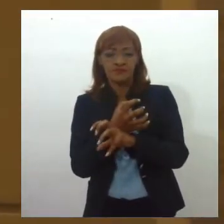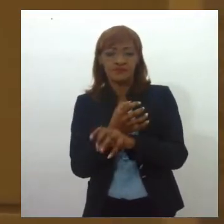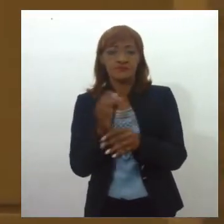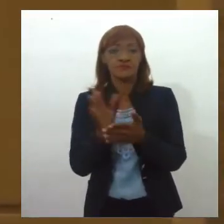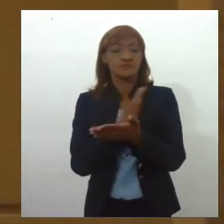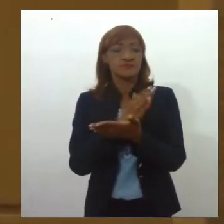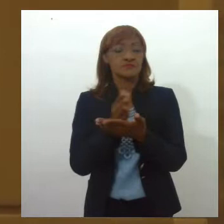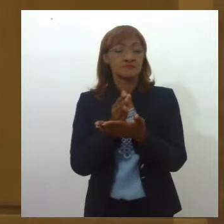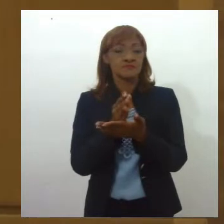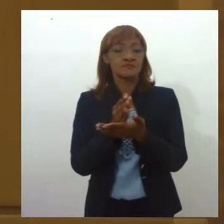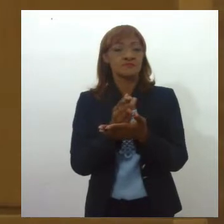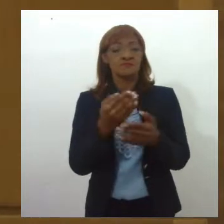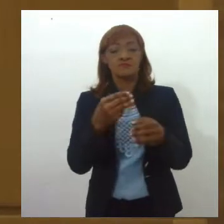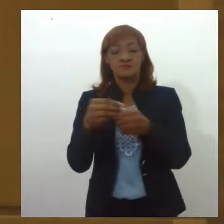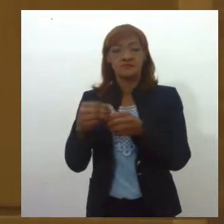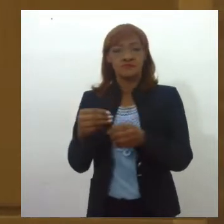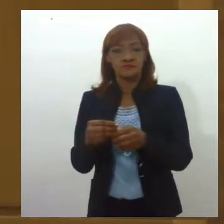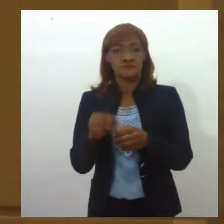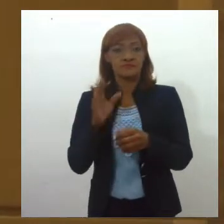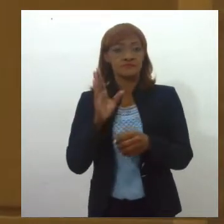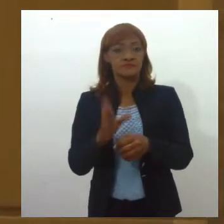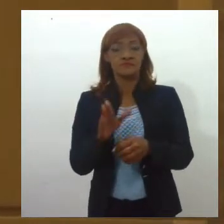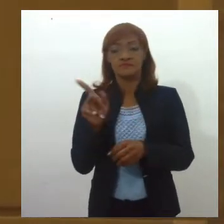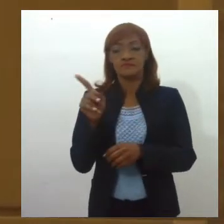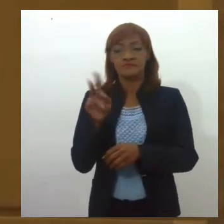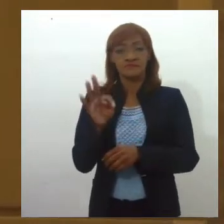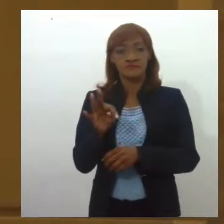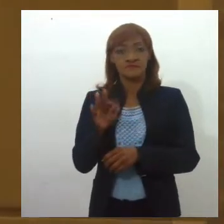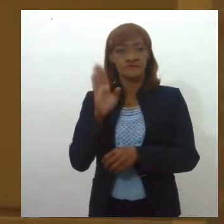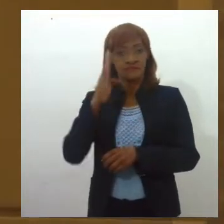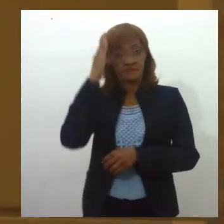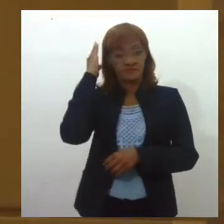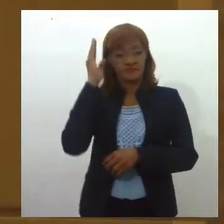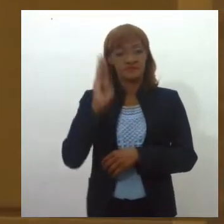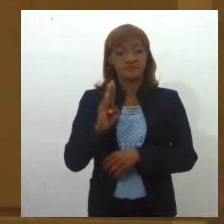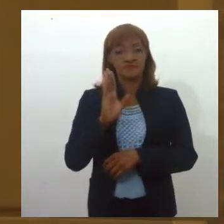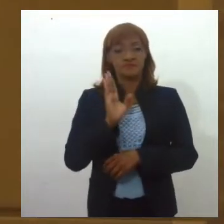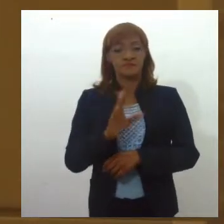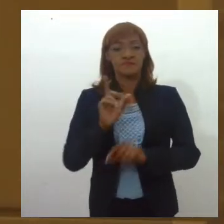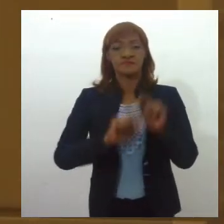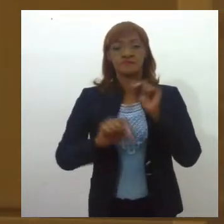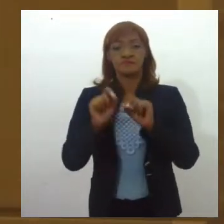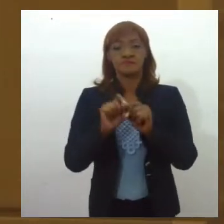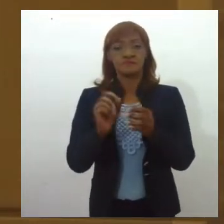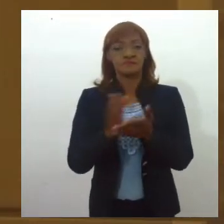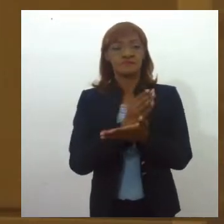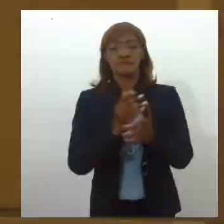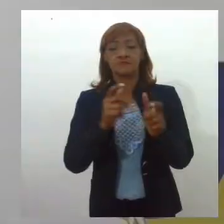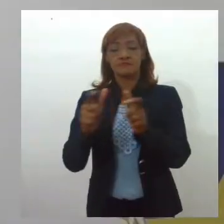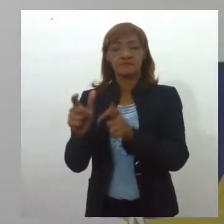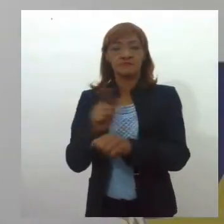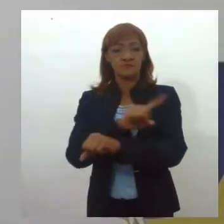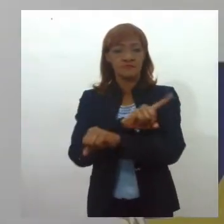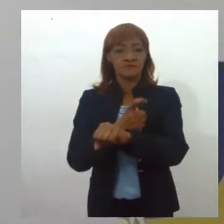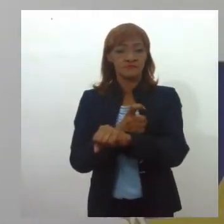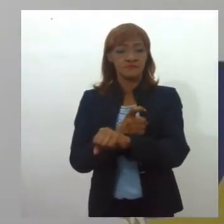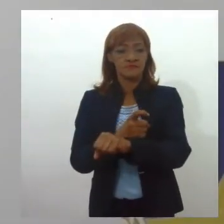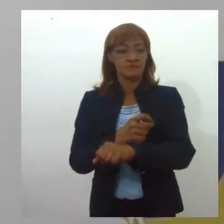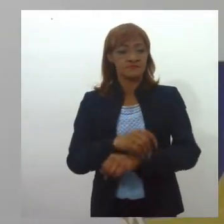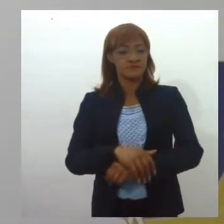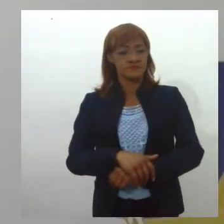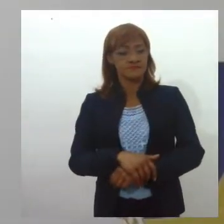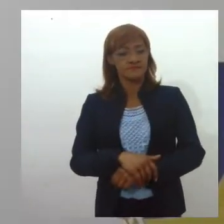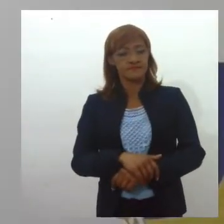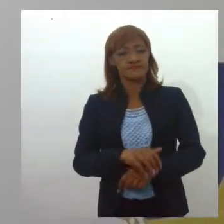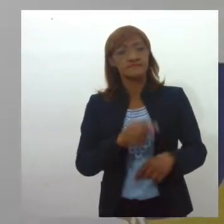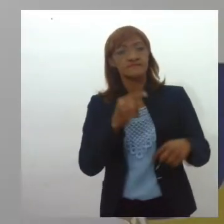Sergipe. O deputado Irã Barbosa, do PT, alertou para um possível desabastecimento nas comunidades quilombolas. Eu estive dialogando